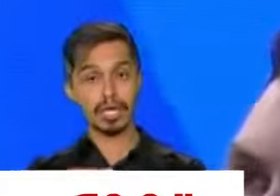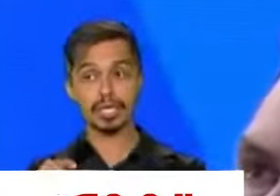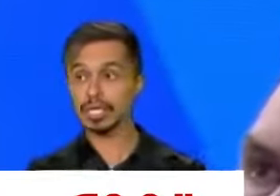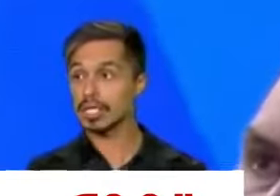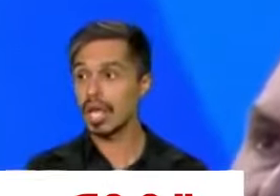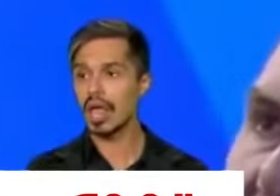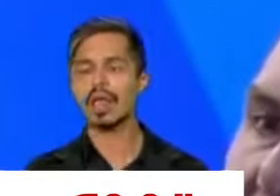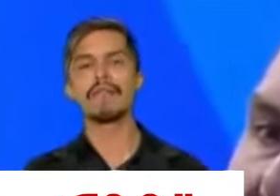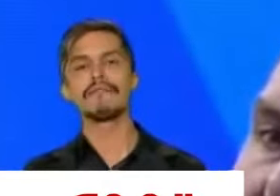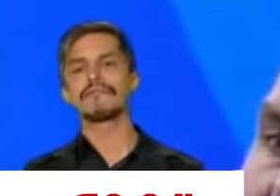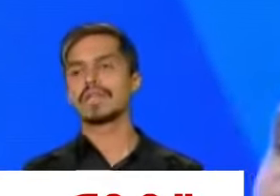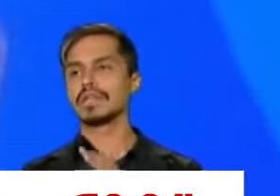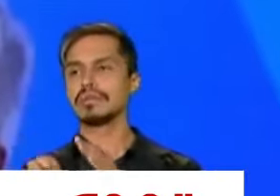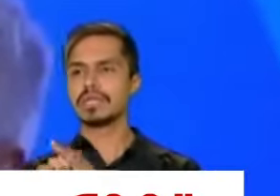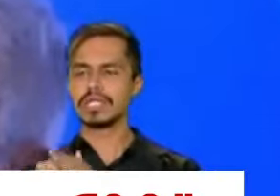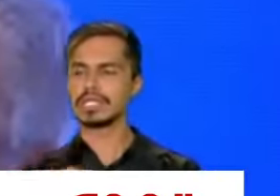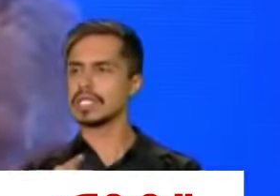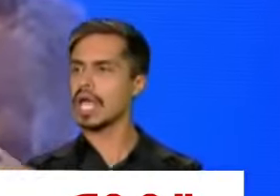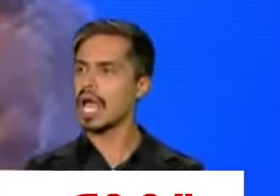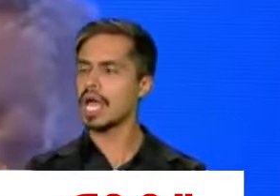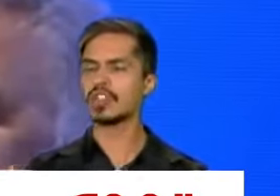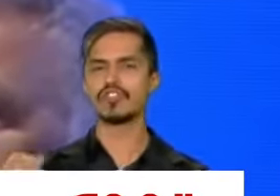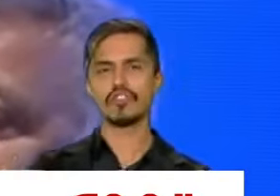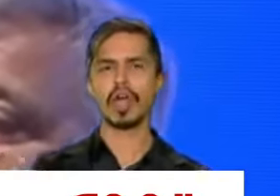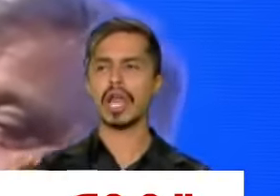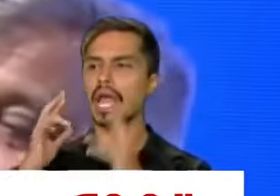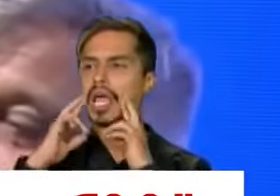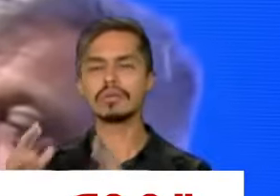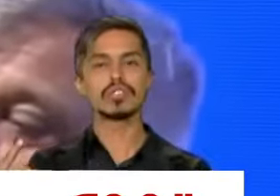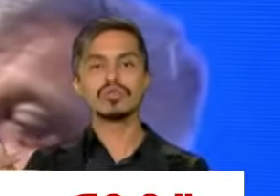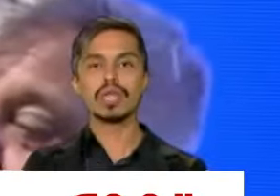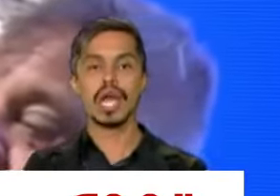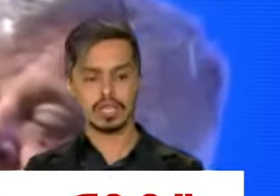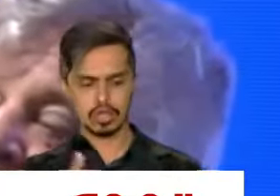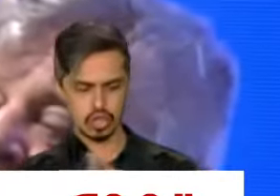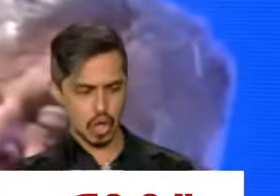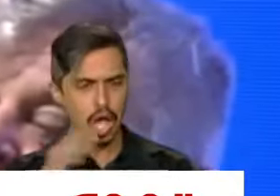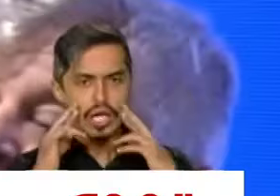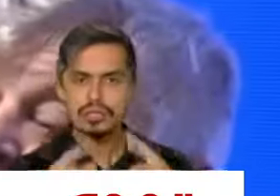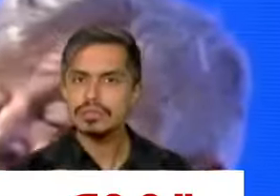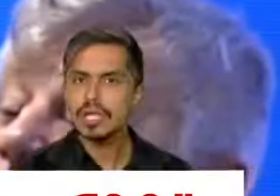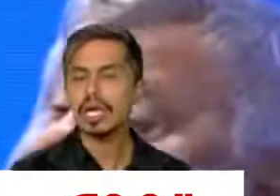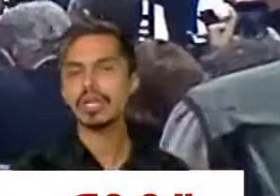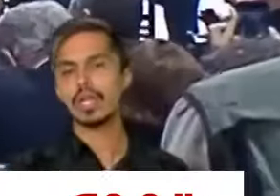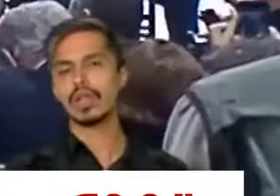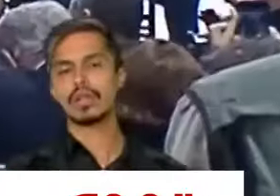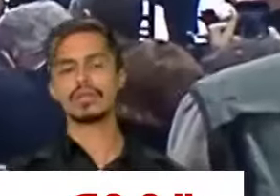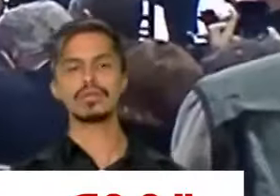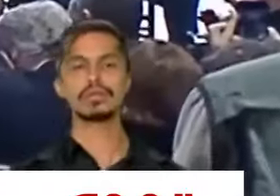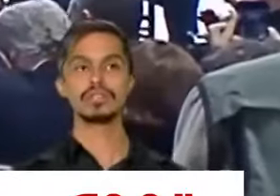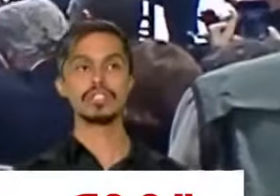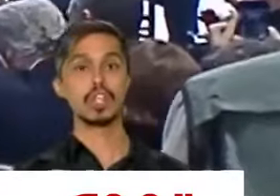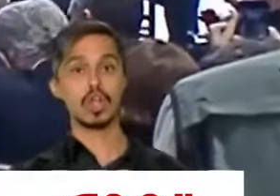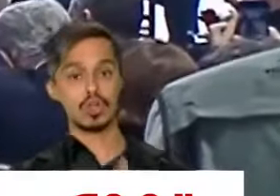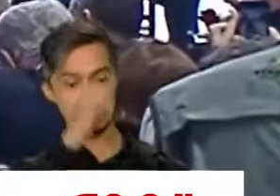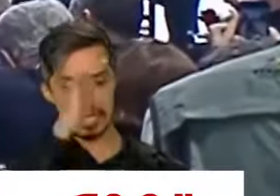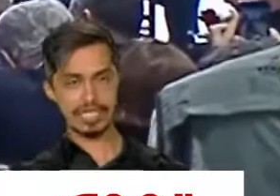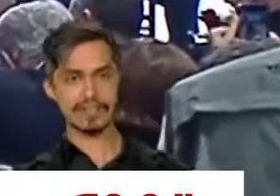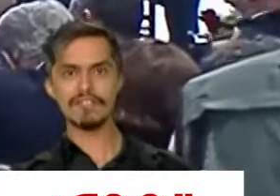tratados com o respeito que nós tratamos. Duvido. E por que que nós fazemos isso? Porque o Brasil não é